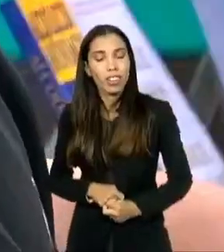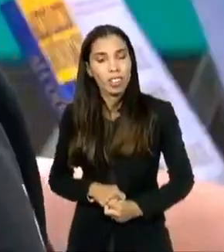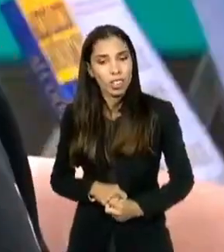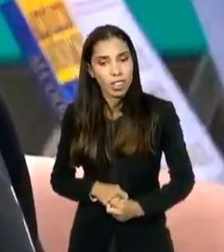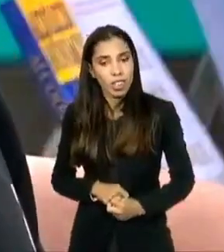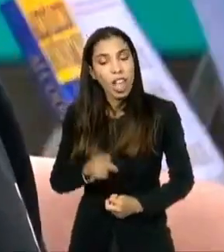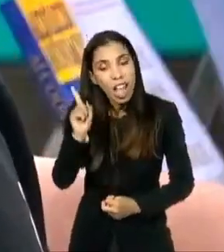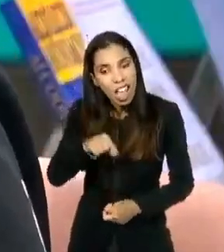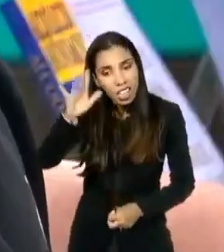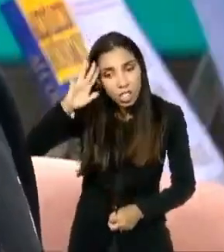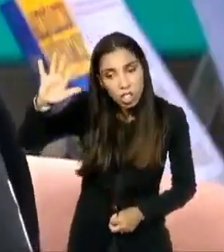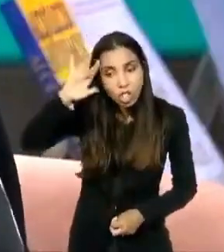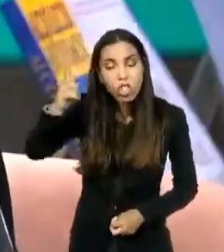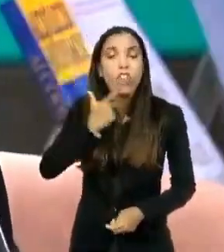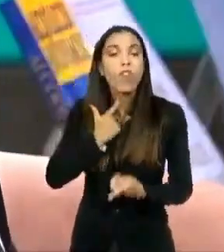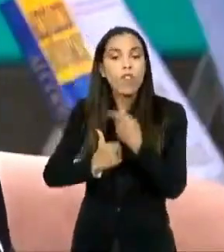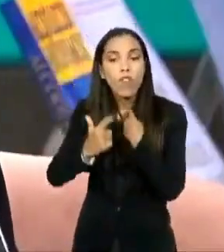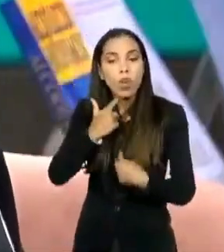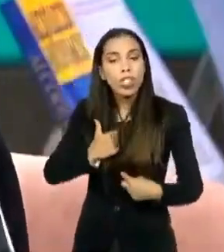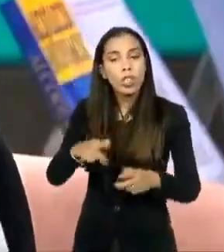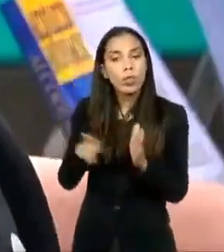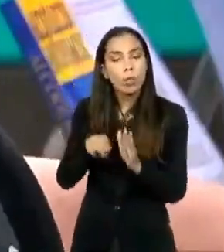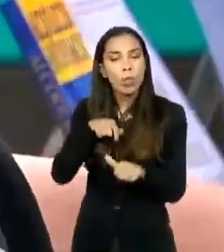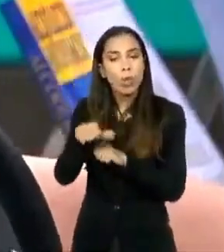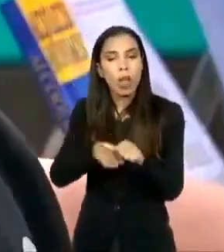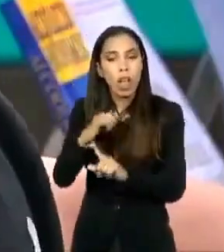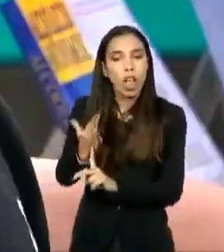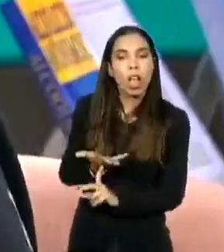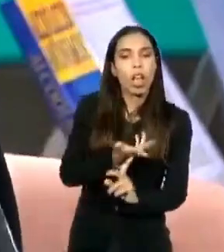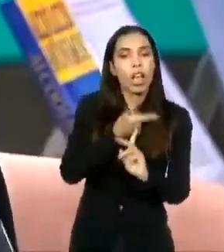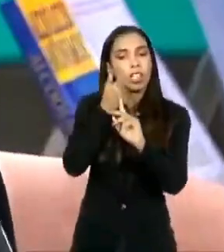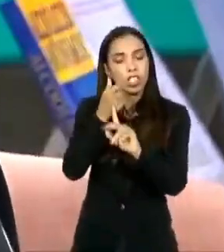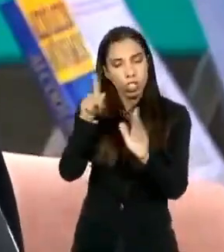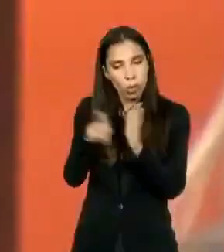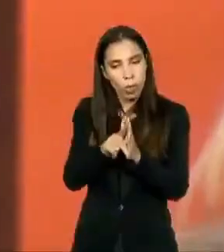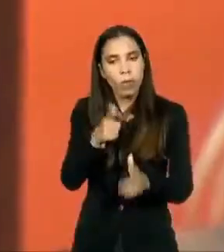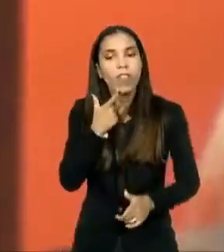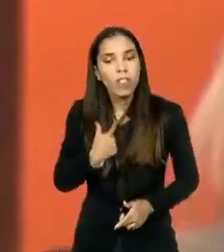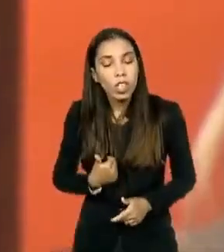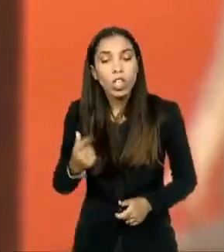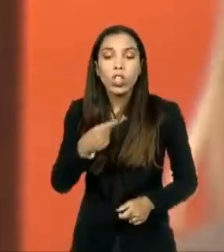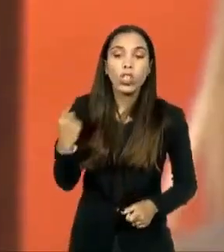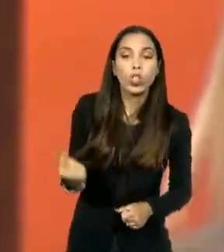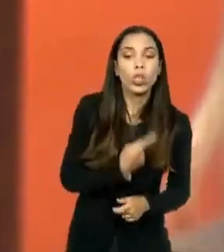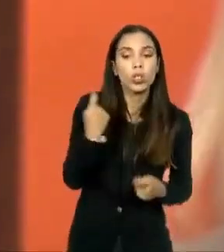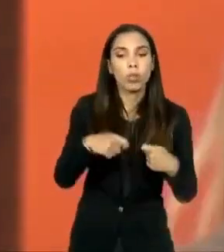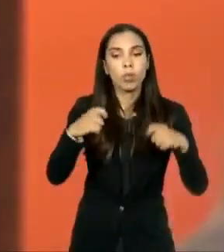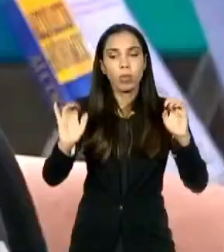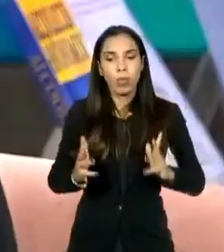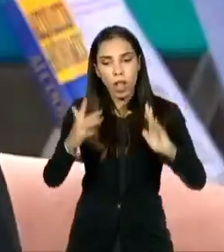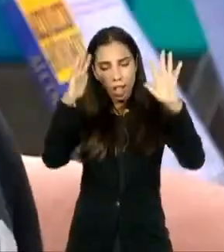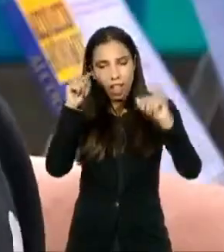é sonho, isso é vontade de que mude. E a arte tem esta vontade. Então, a gente precisa aplaudir